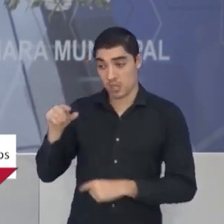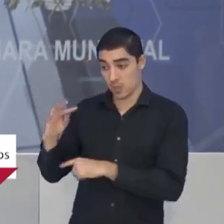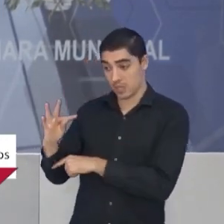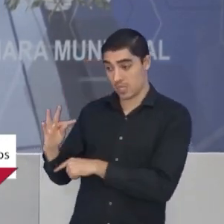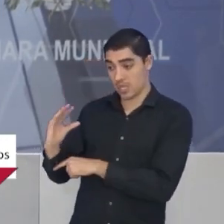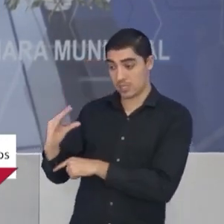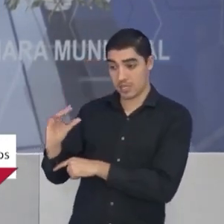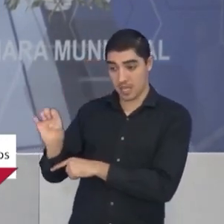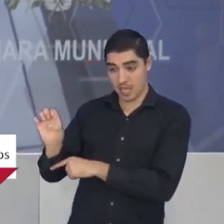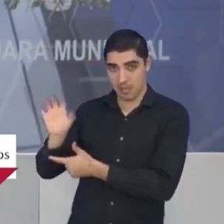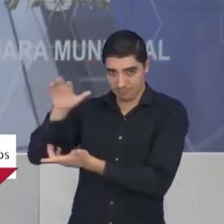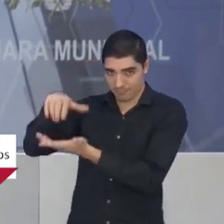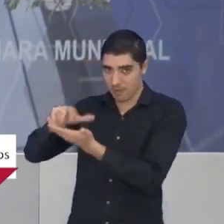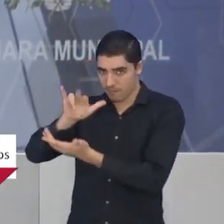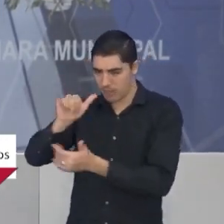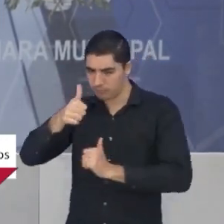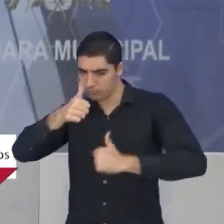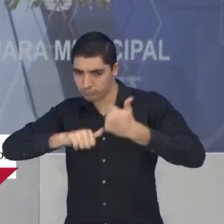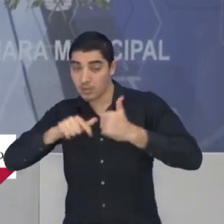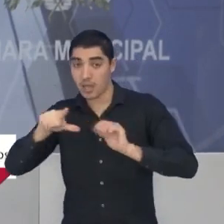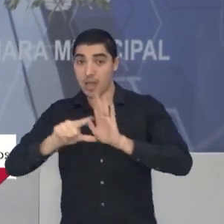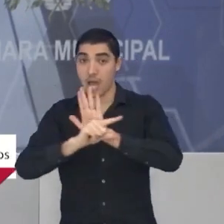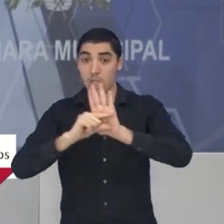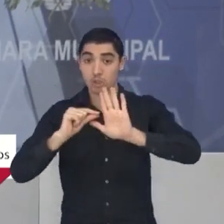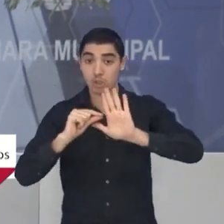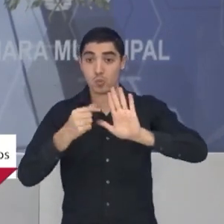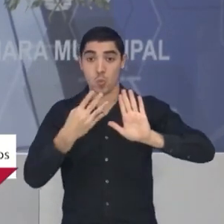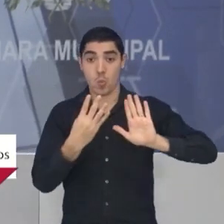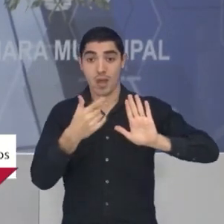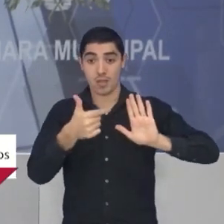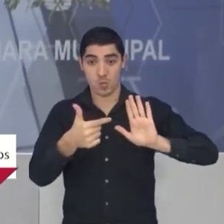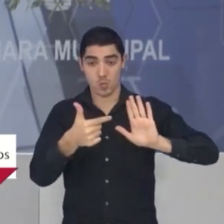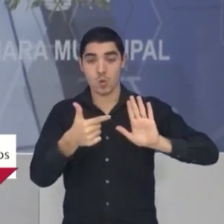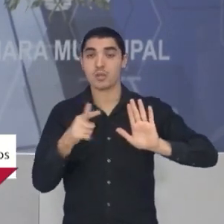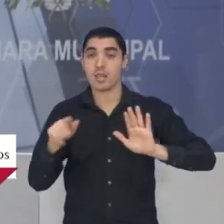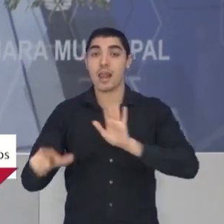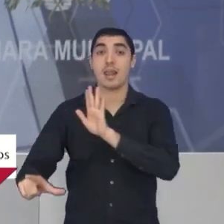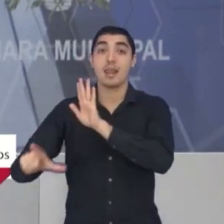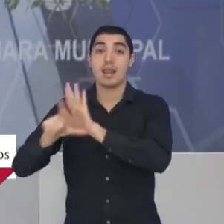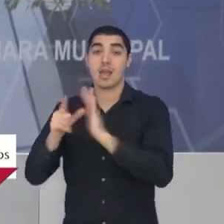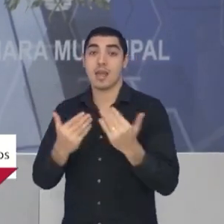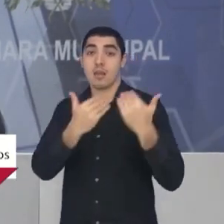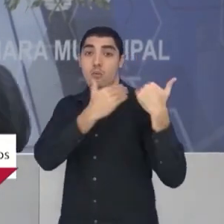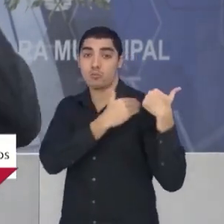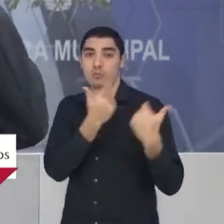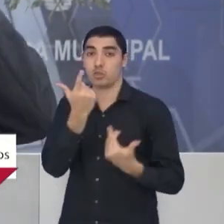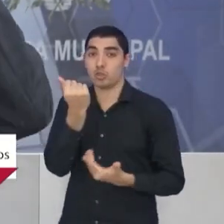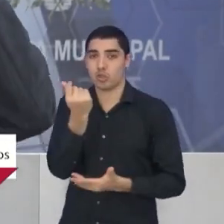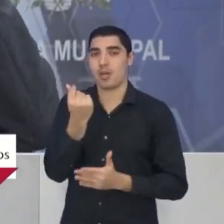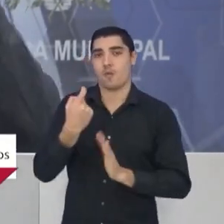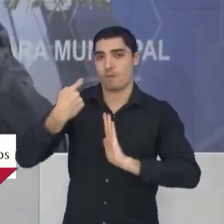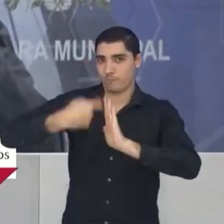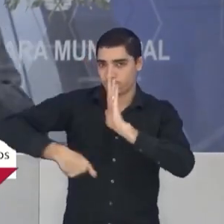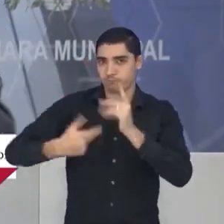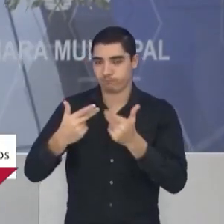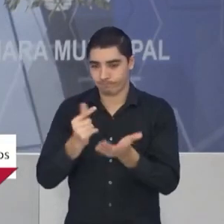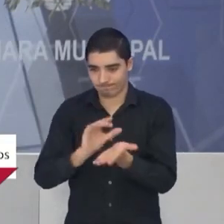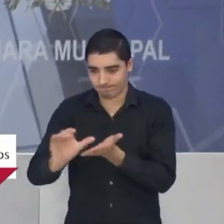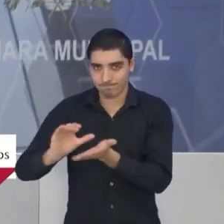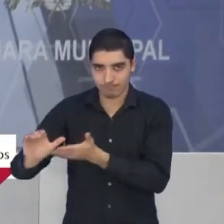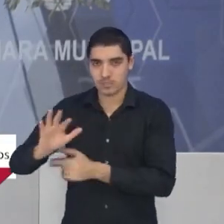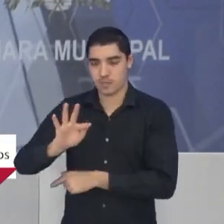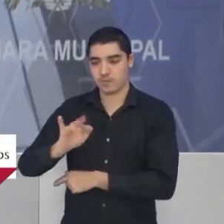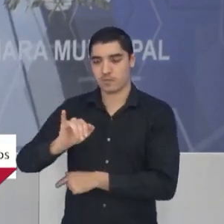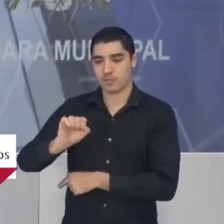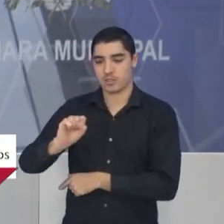esse é o famosíssimo artigo 42 da lei de responsabilidade fiscal que que traz como um fantasma não não